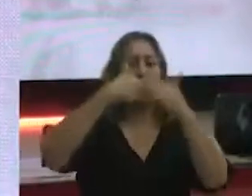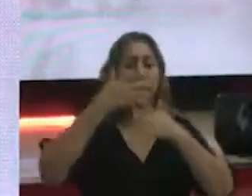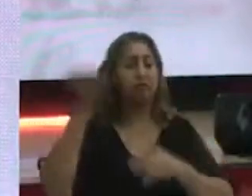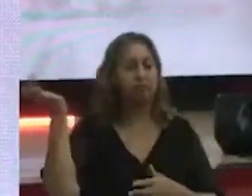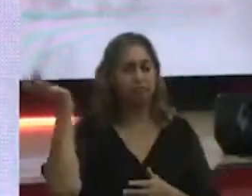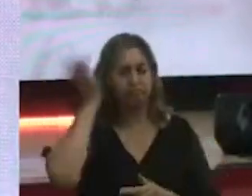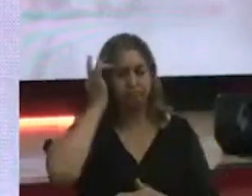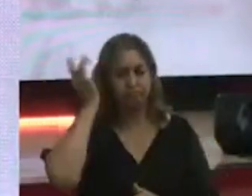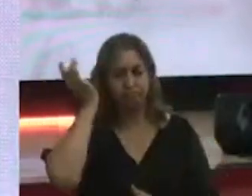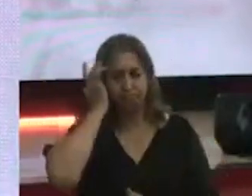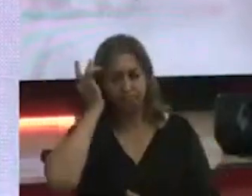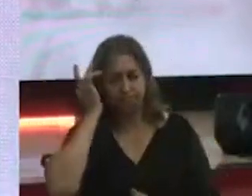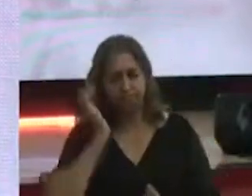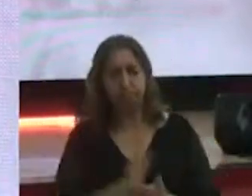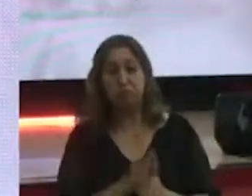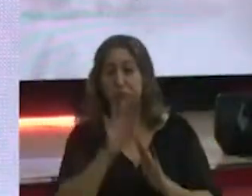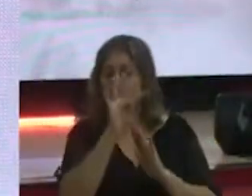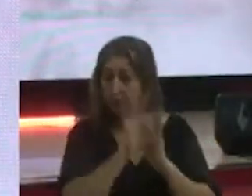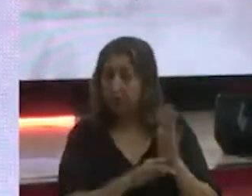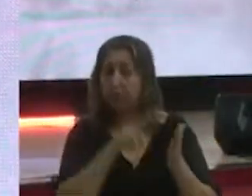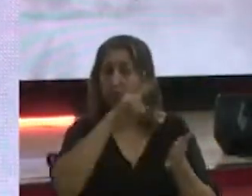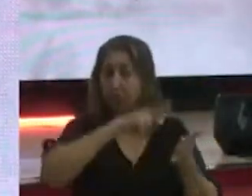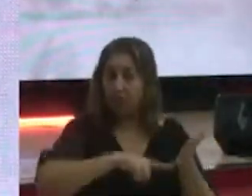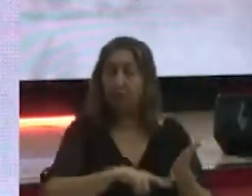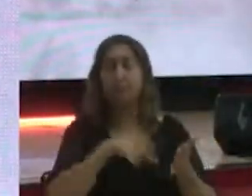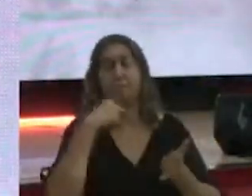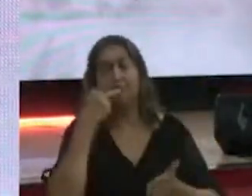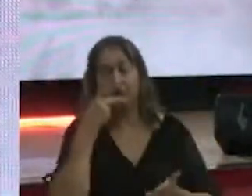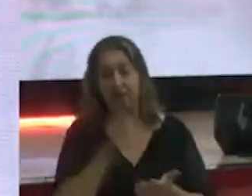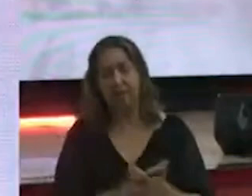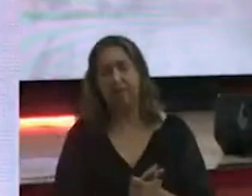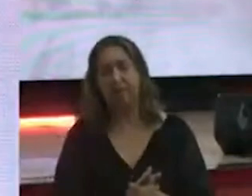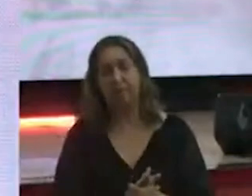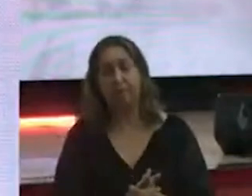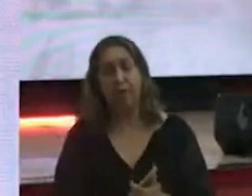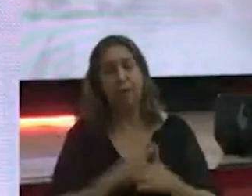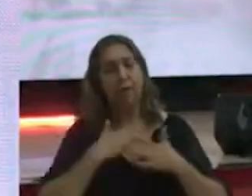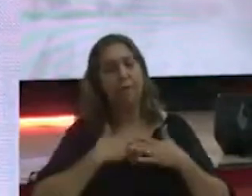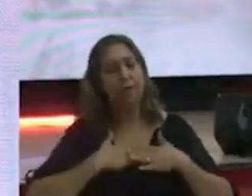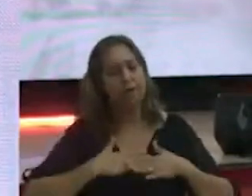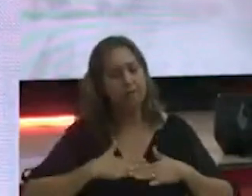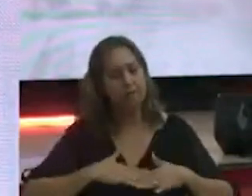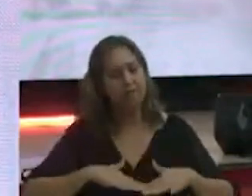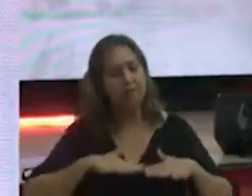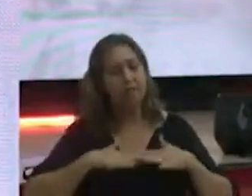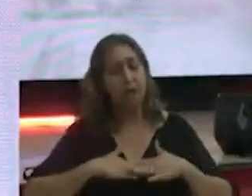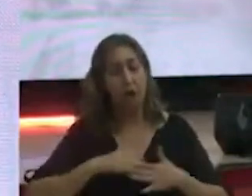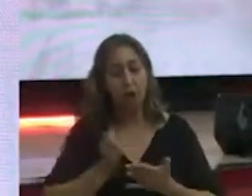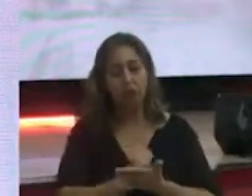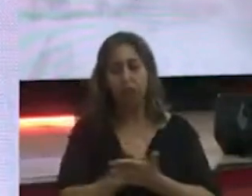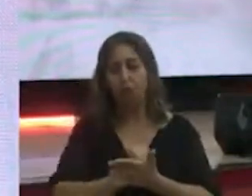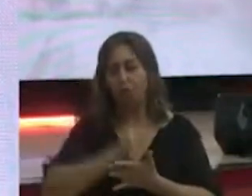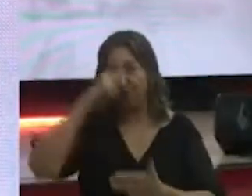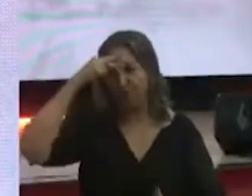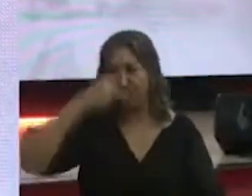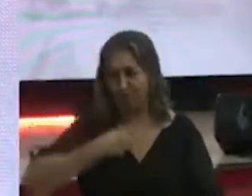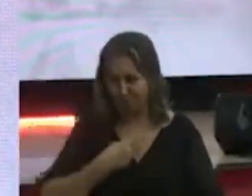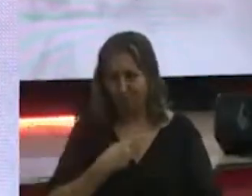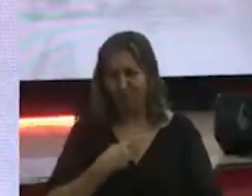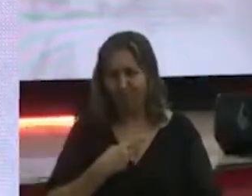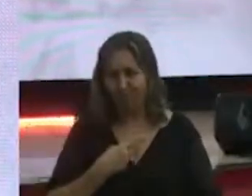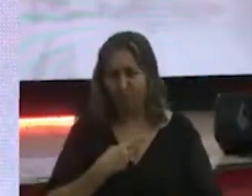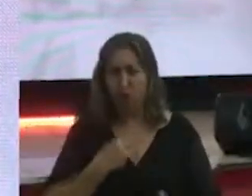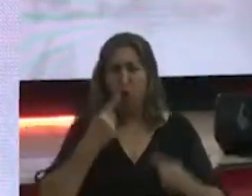madura o texto que nós lemos diz assim mansidão E domínio próprio